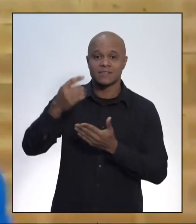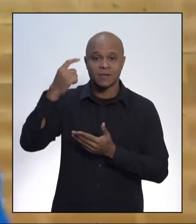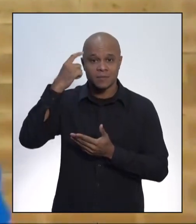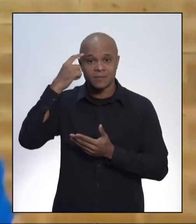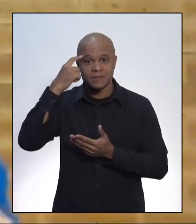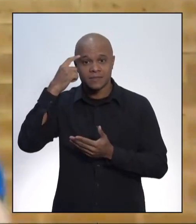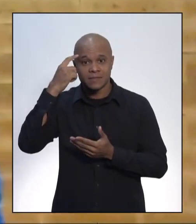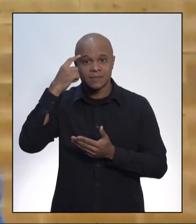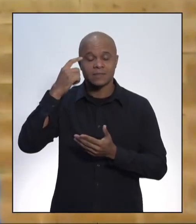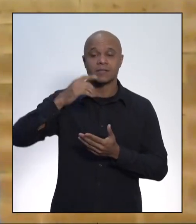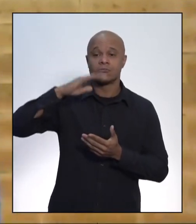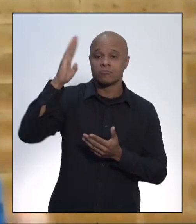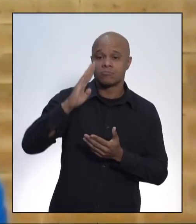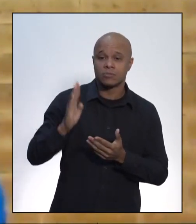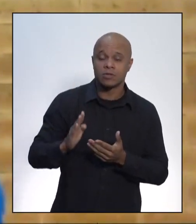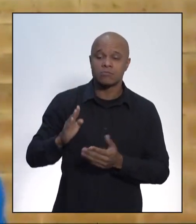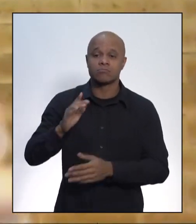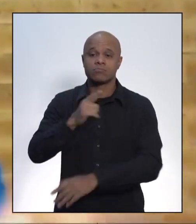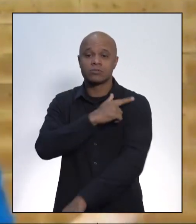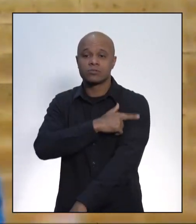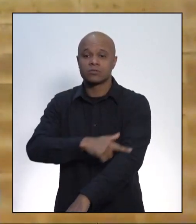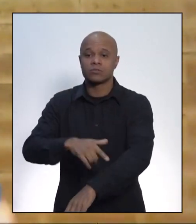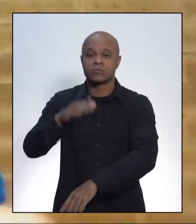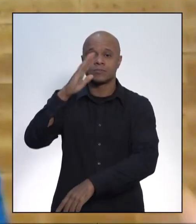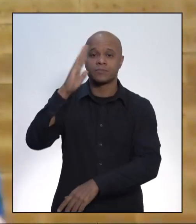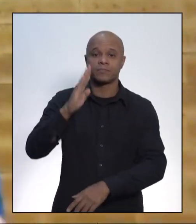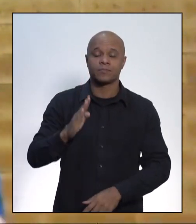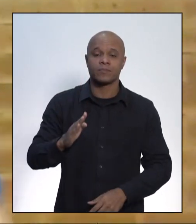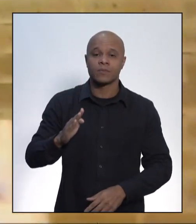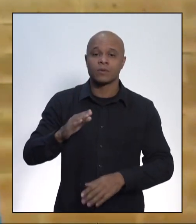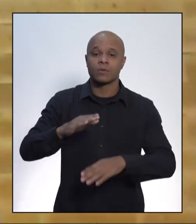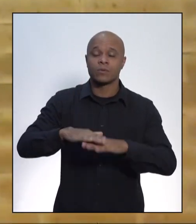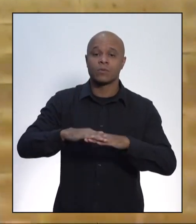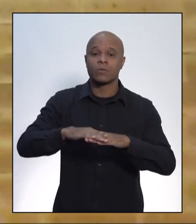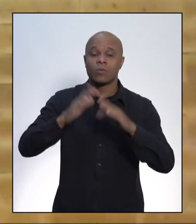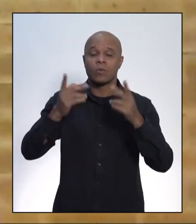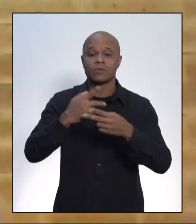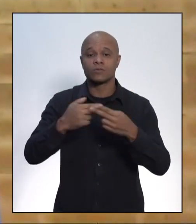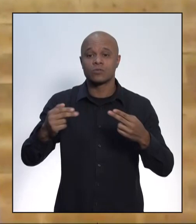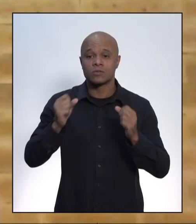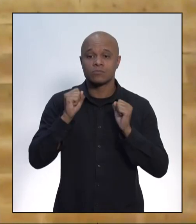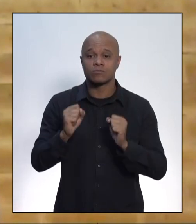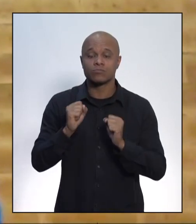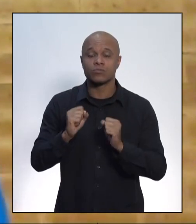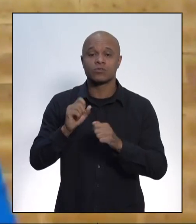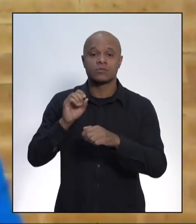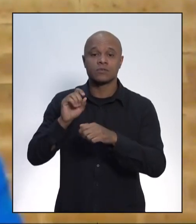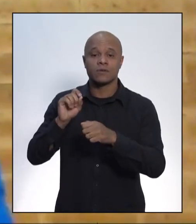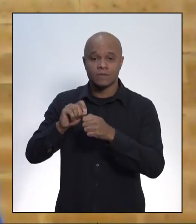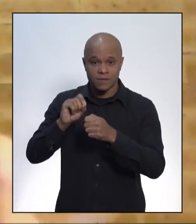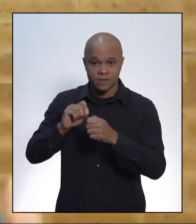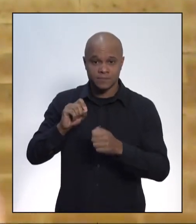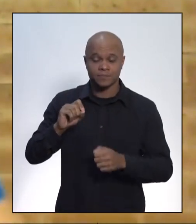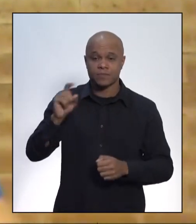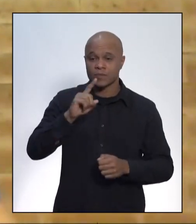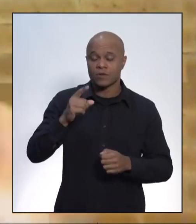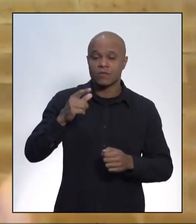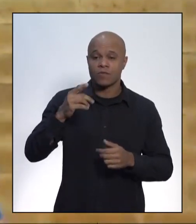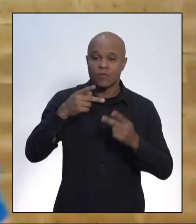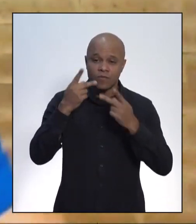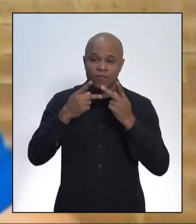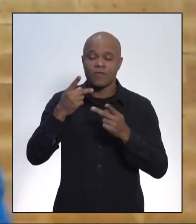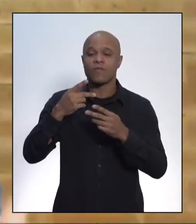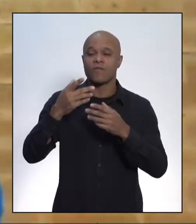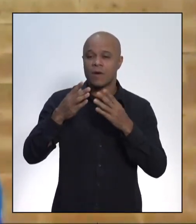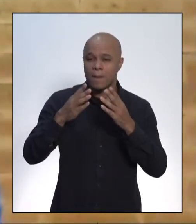entender o mercado brasileiro de educação e comecei a bolar quais estratégias eu faria para fazer isso começar a acontecer. Enfim, eu não vou me prolongar muito, mas aí